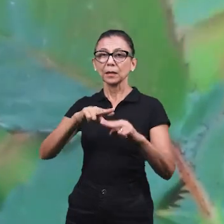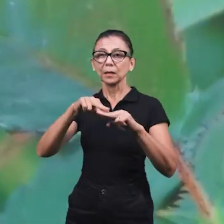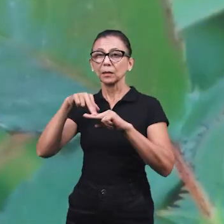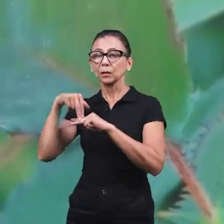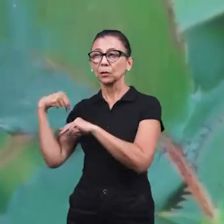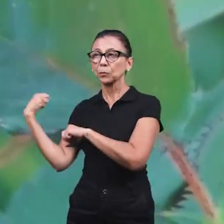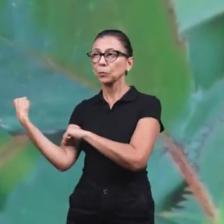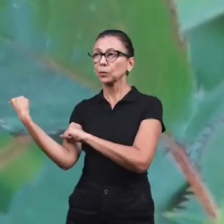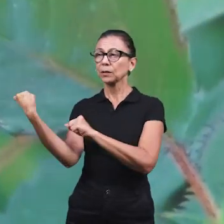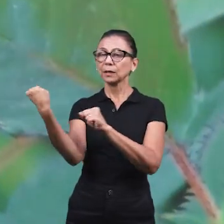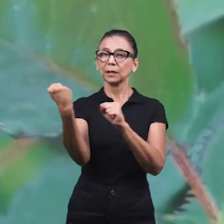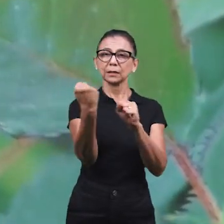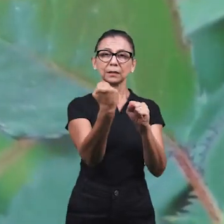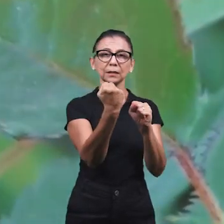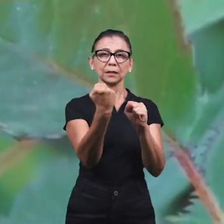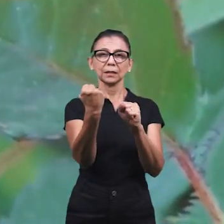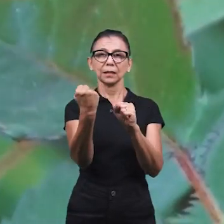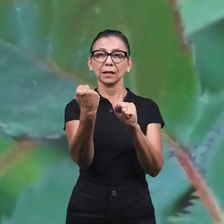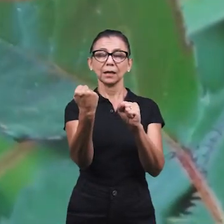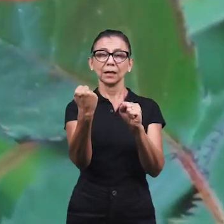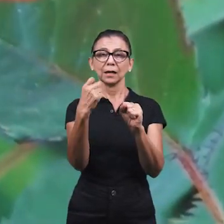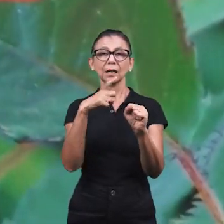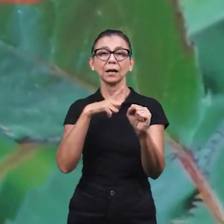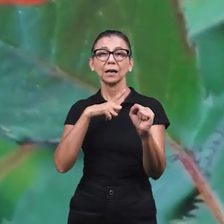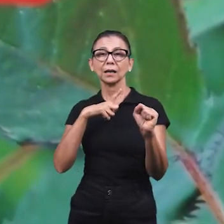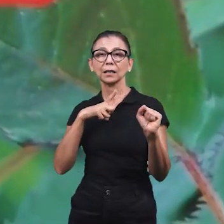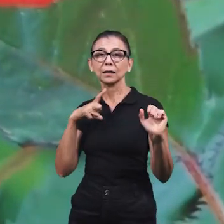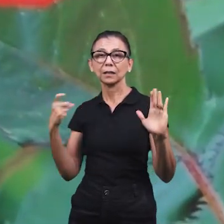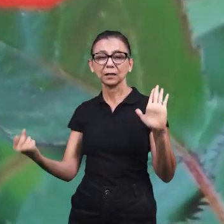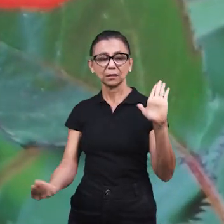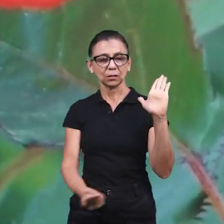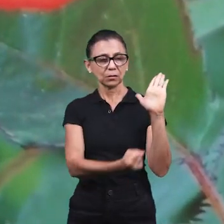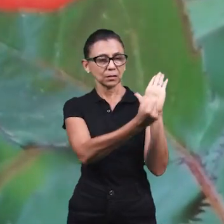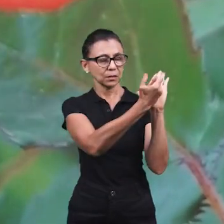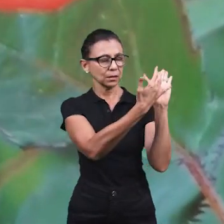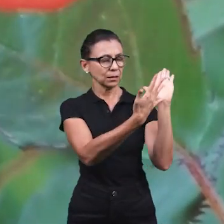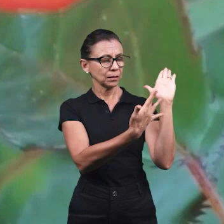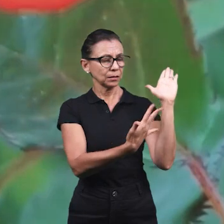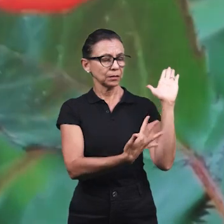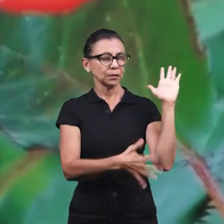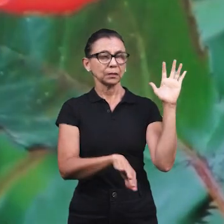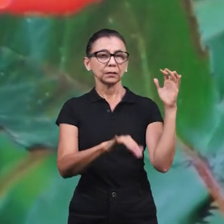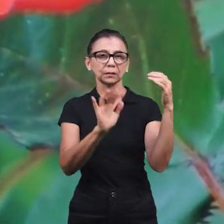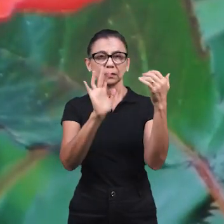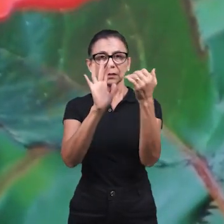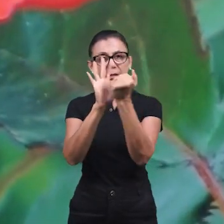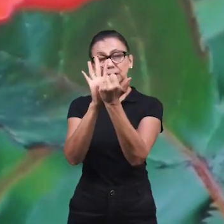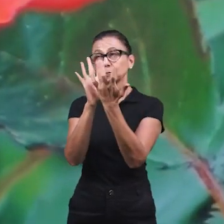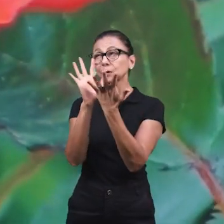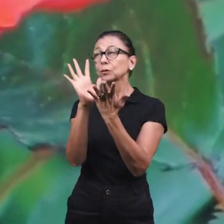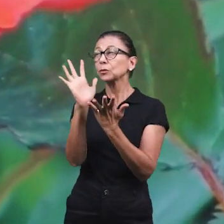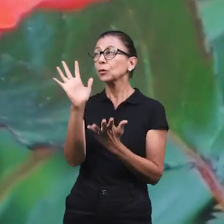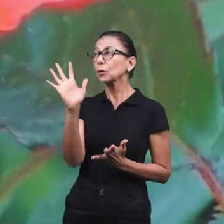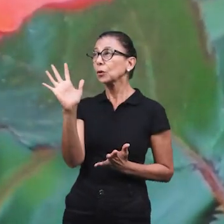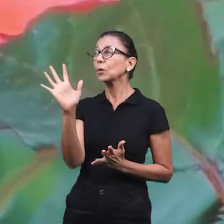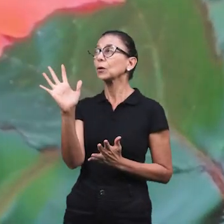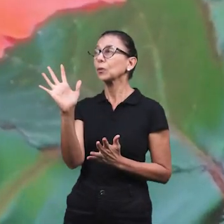amor, pelo poder que há em Teu sangue